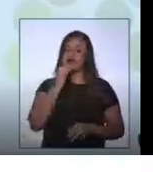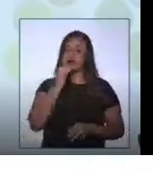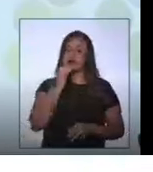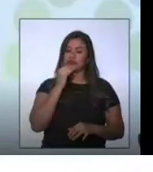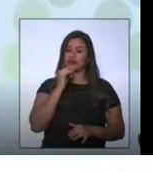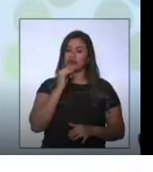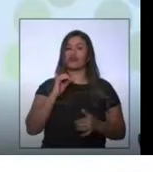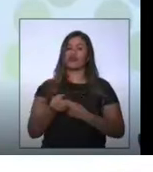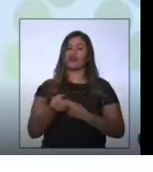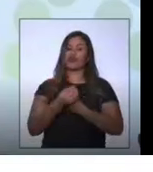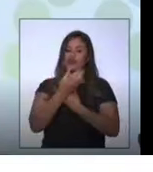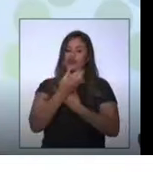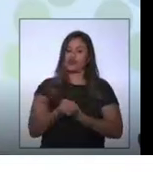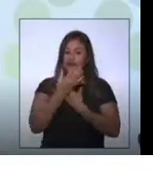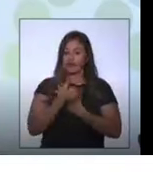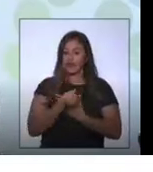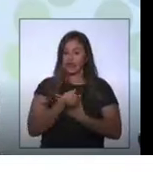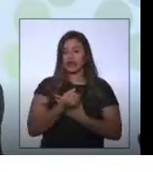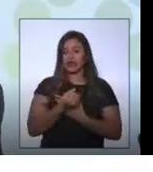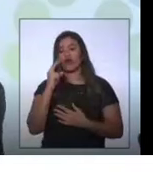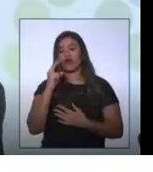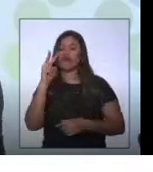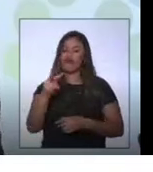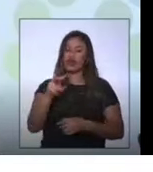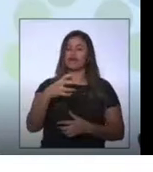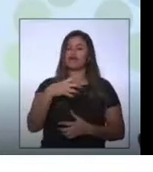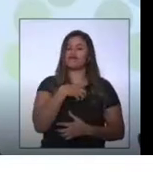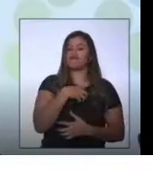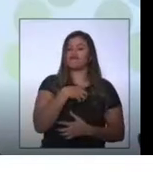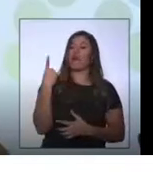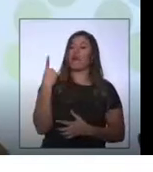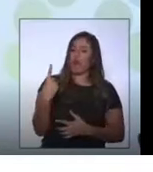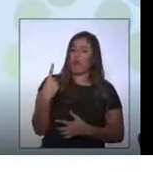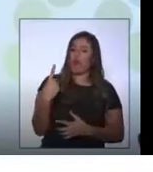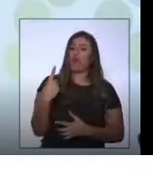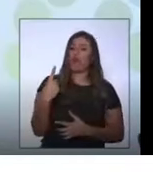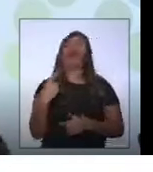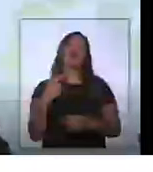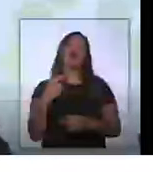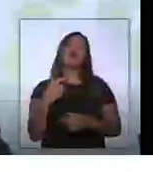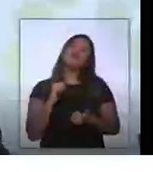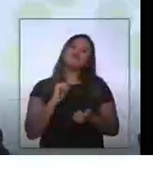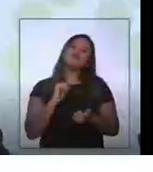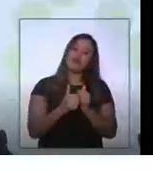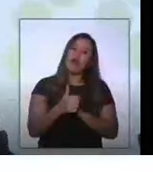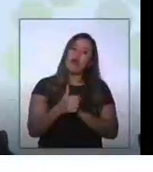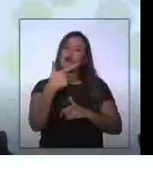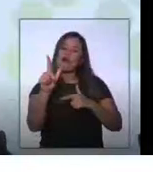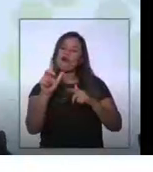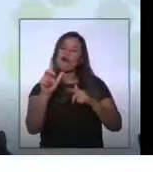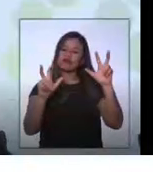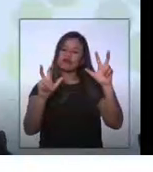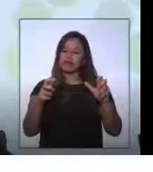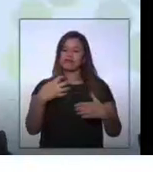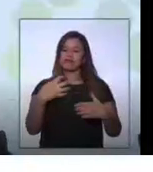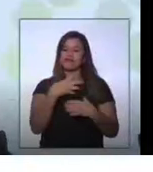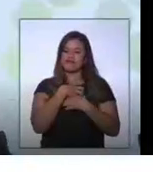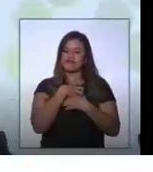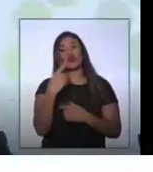ler o artigo de opinião de outra maneira. Esta aula é basicamente sobre o gênero